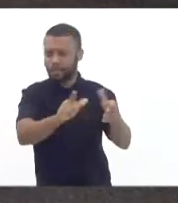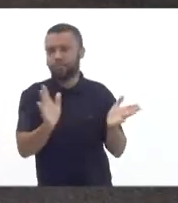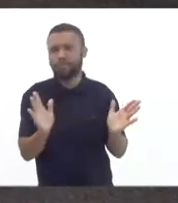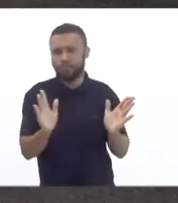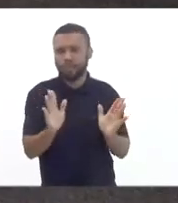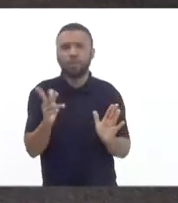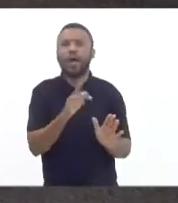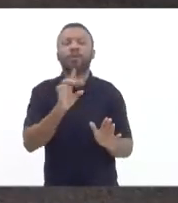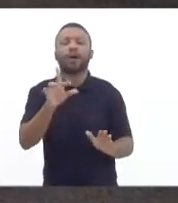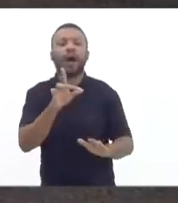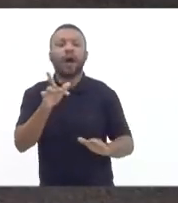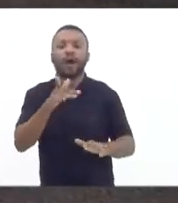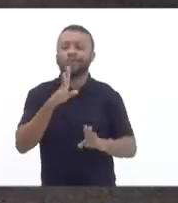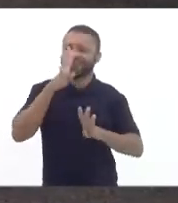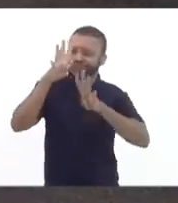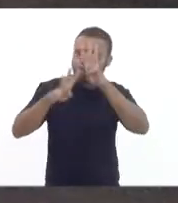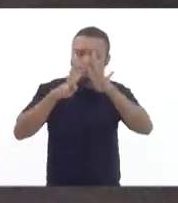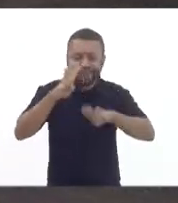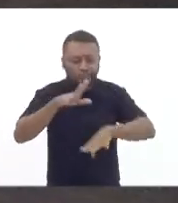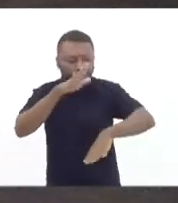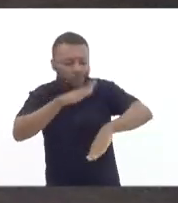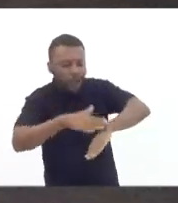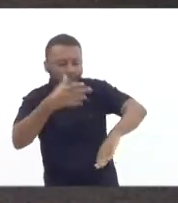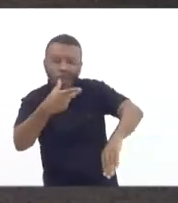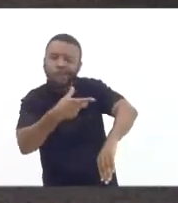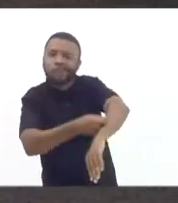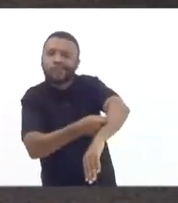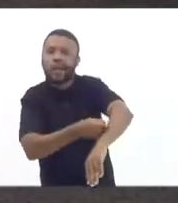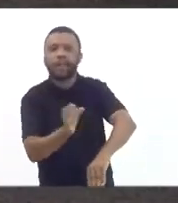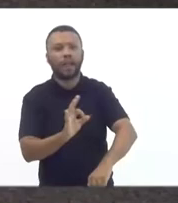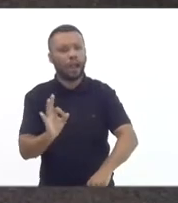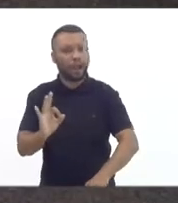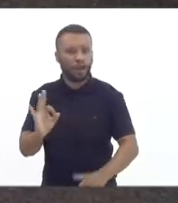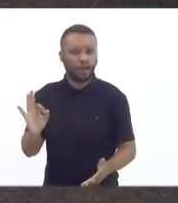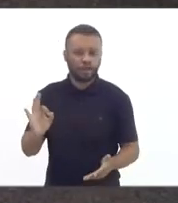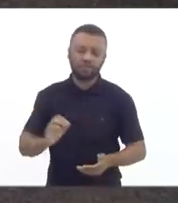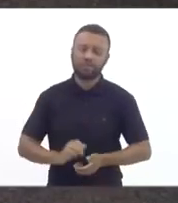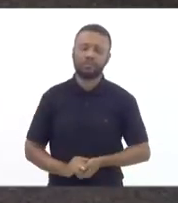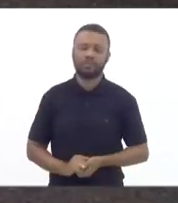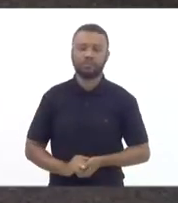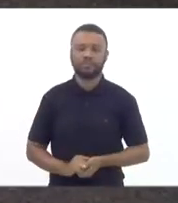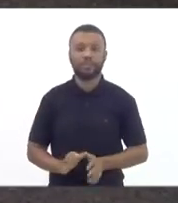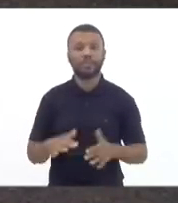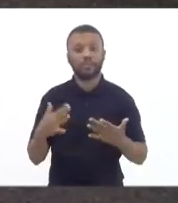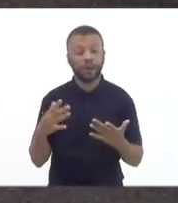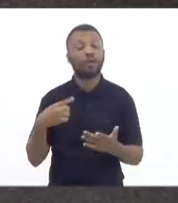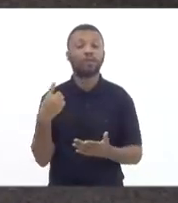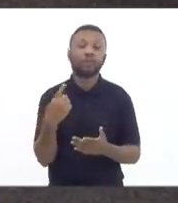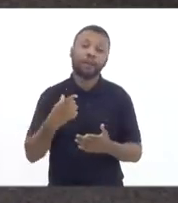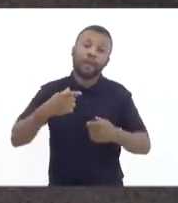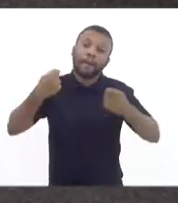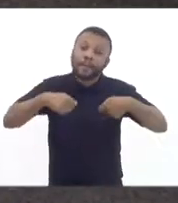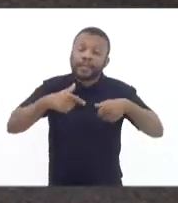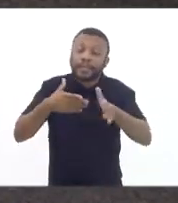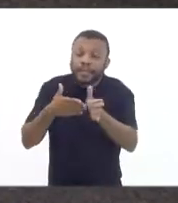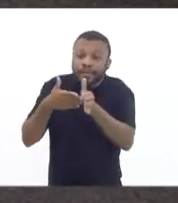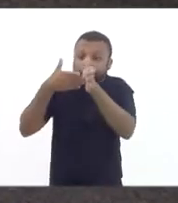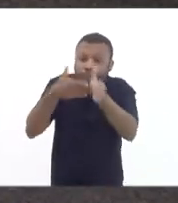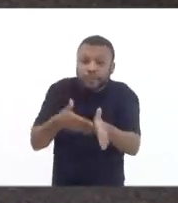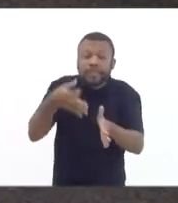ir lá e pum e aplicar. Zootecnista também é permitido hoje. É. Então, tem que ser,